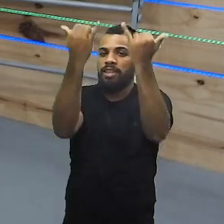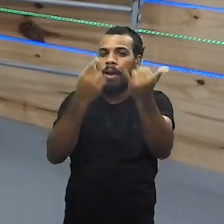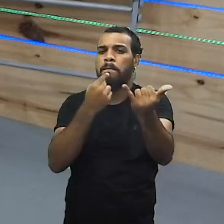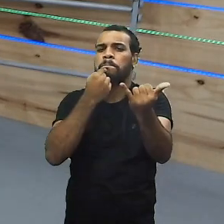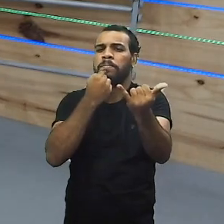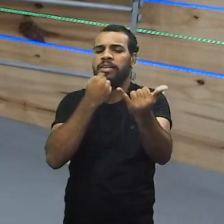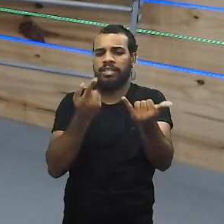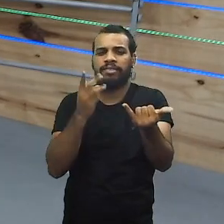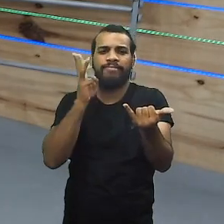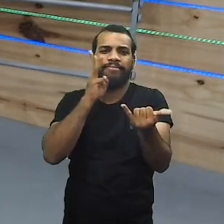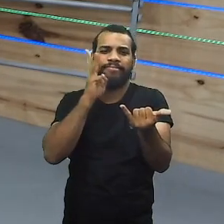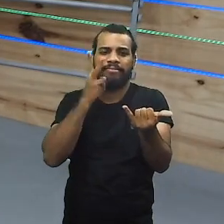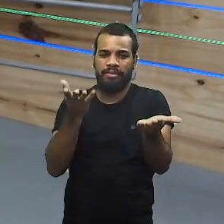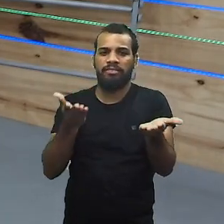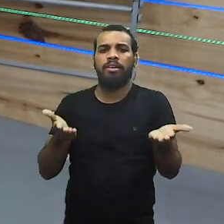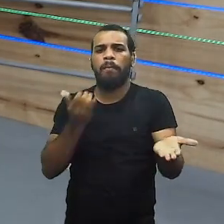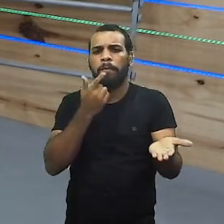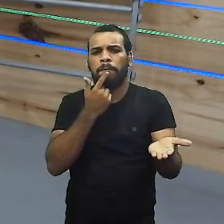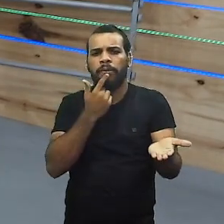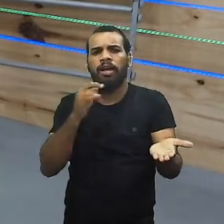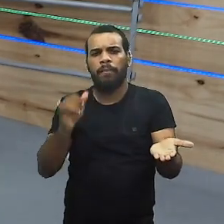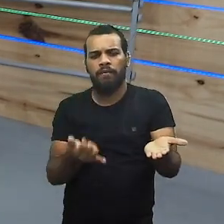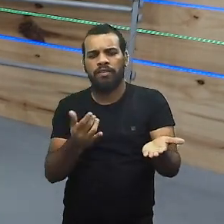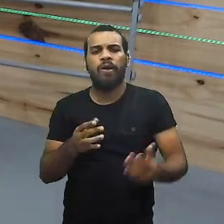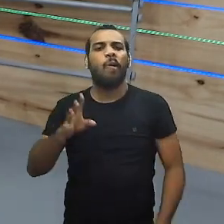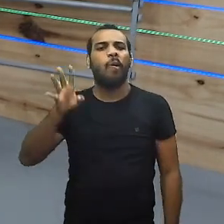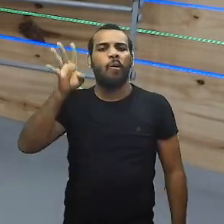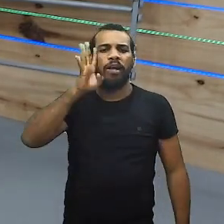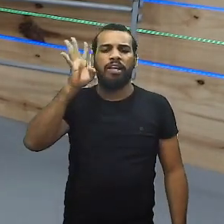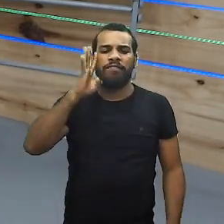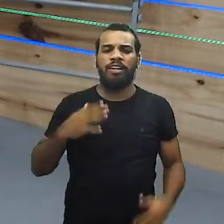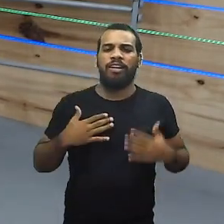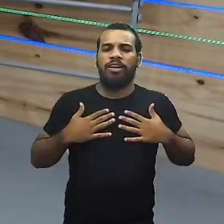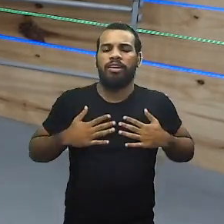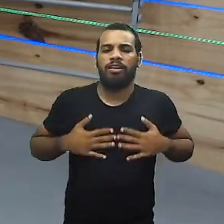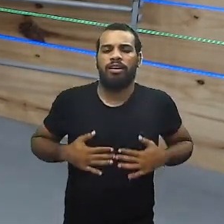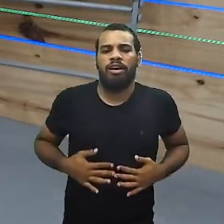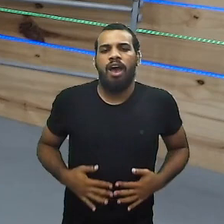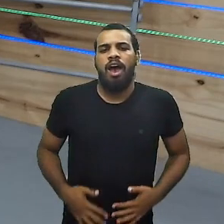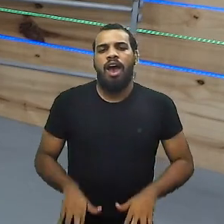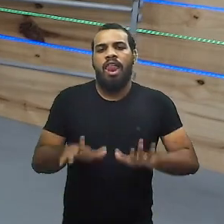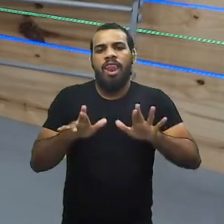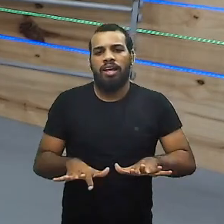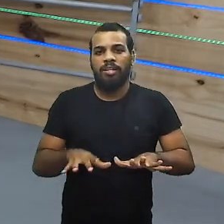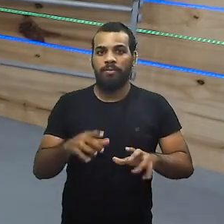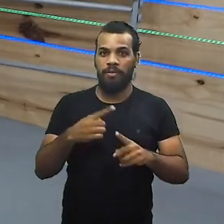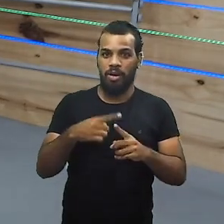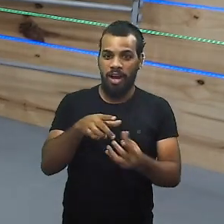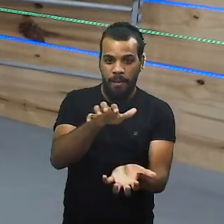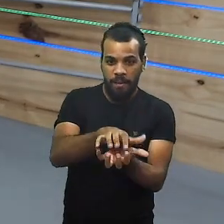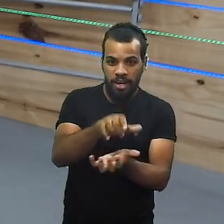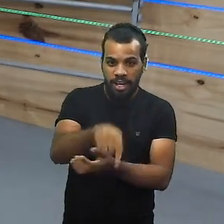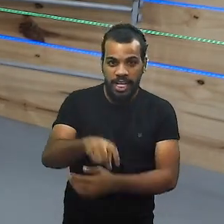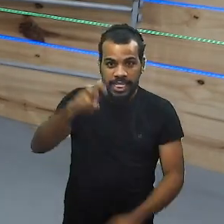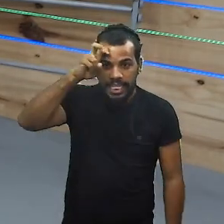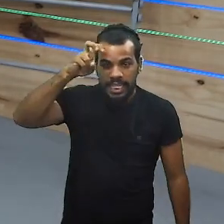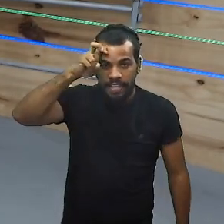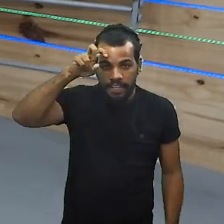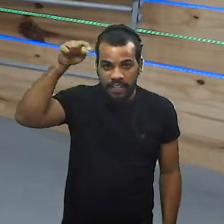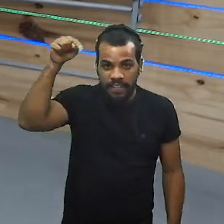restante de dia, terça-feira de carnaval. Quarta-feira, relaxa mais ainda. porque aqui em Pernambuco, na